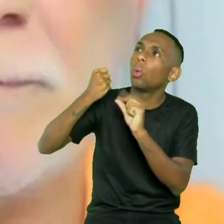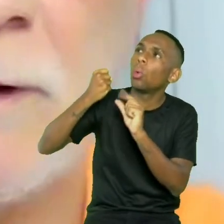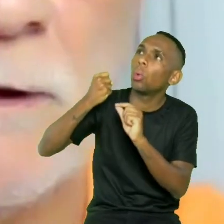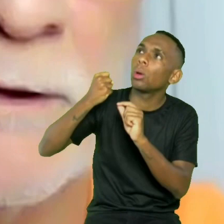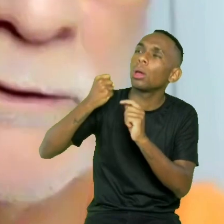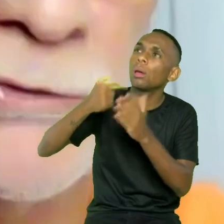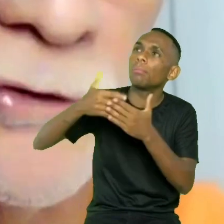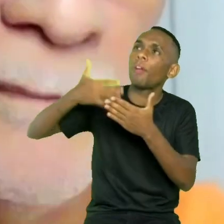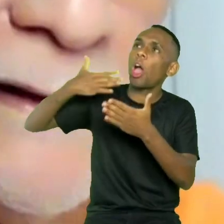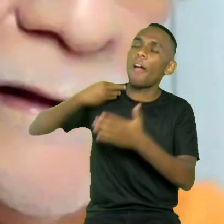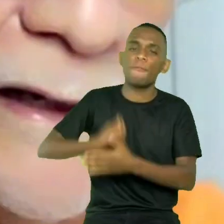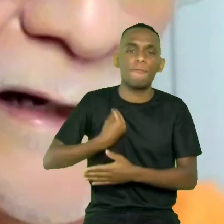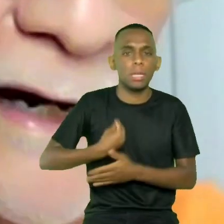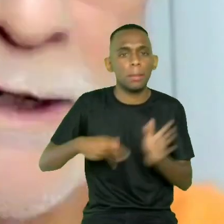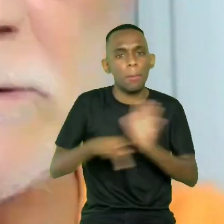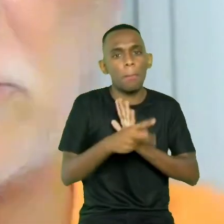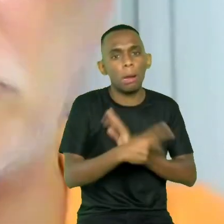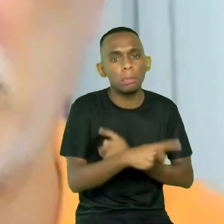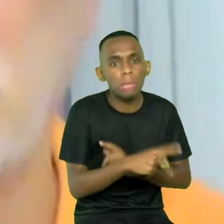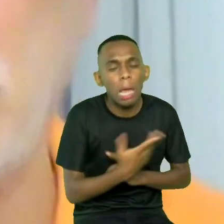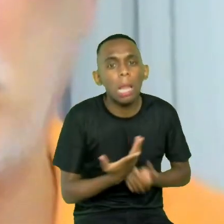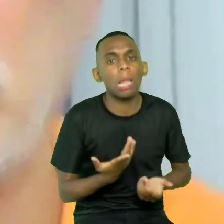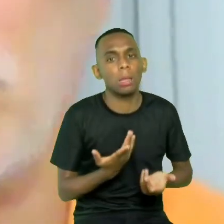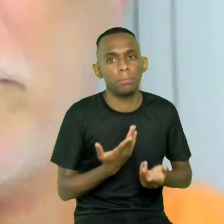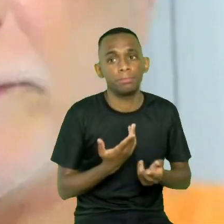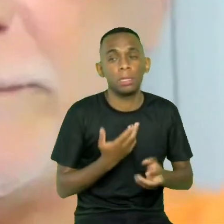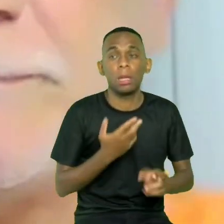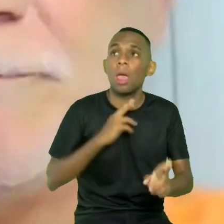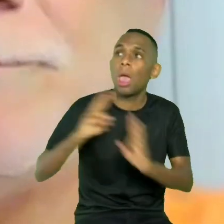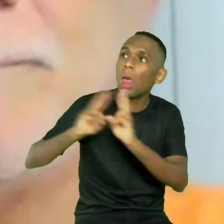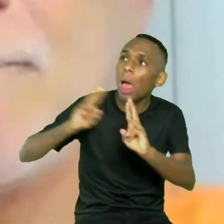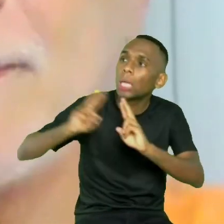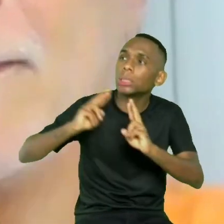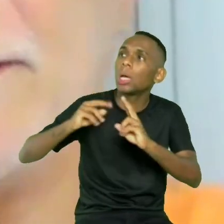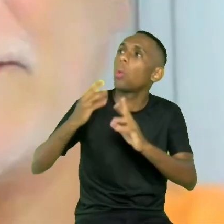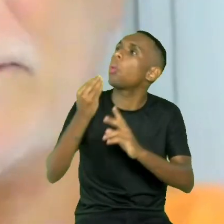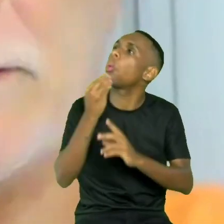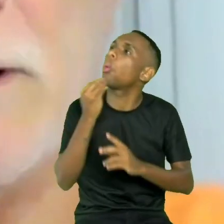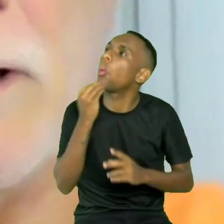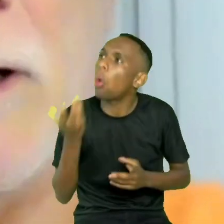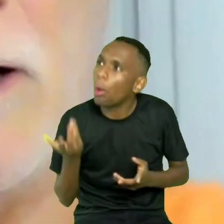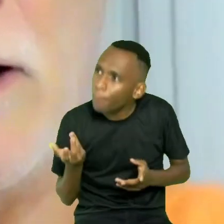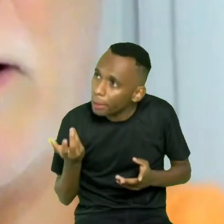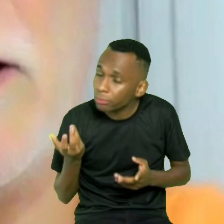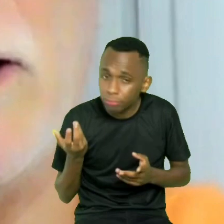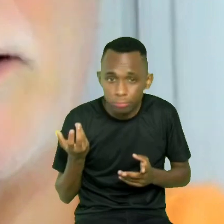dela, sobre a relação dela com esse homem, né?